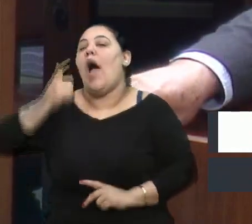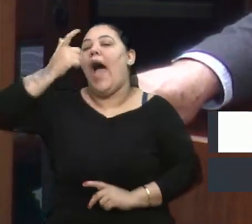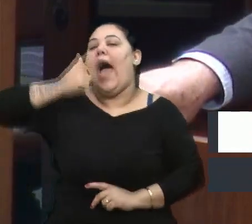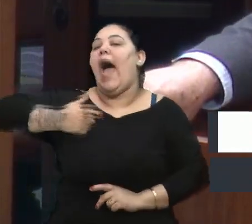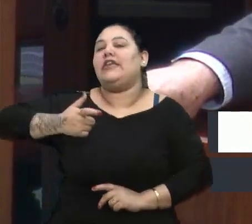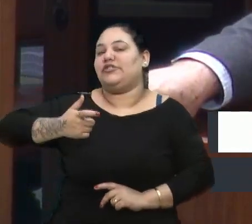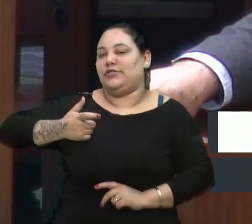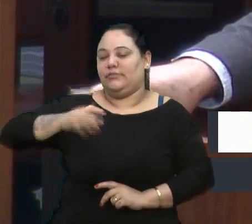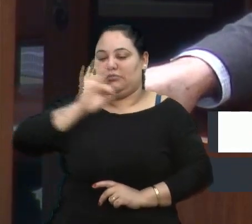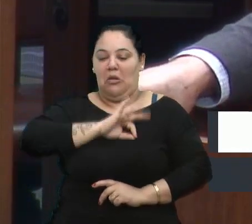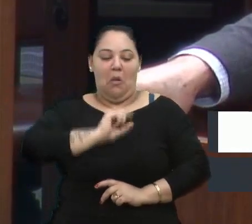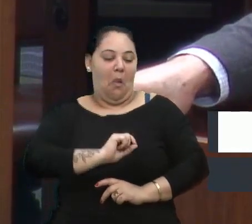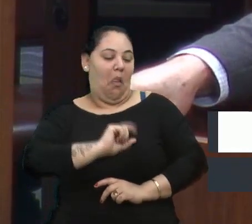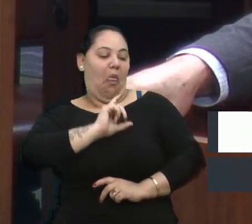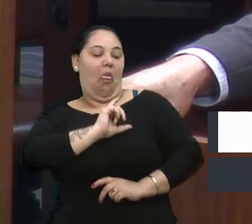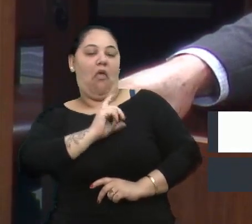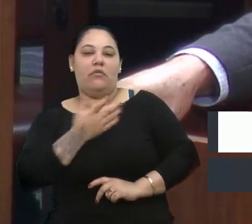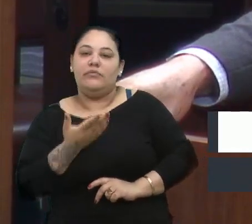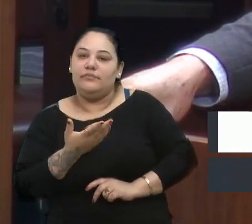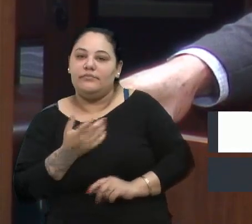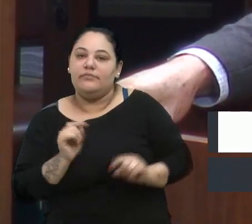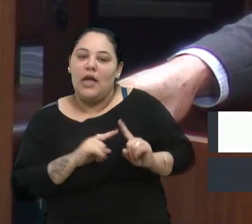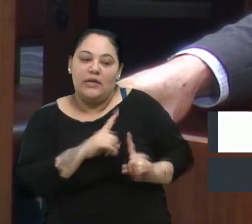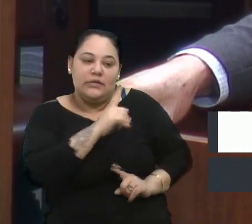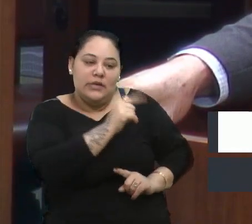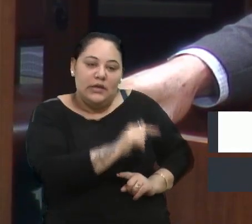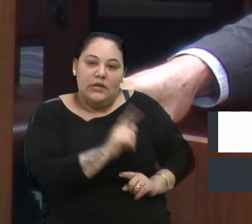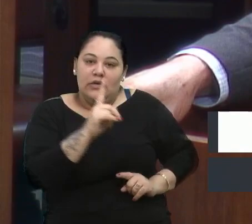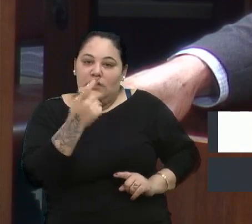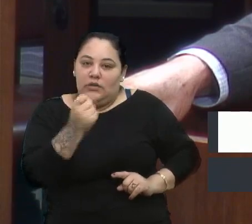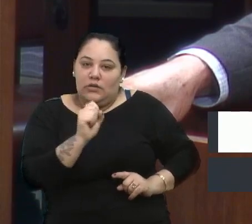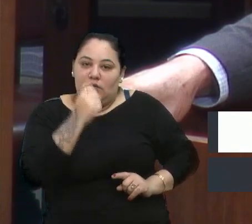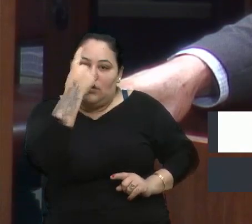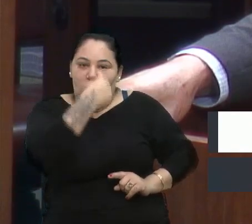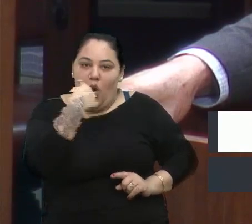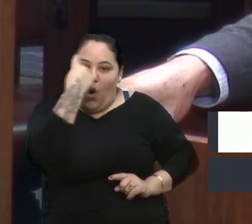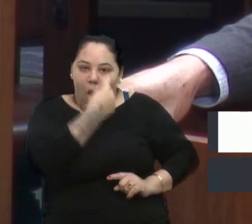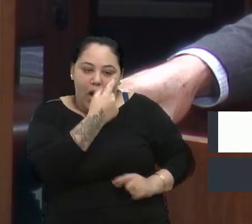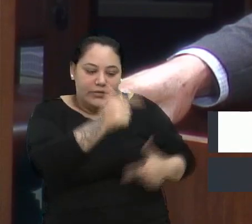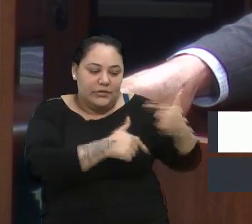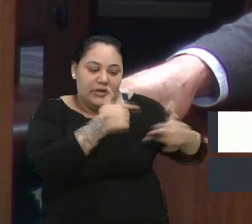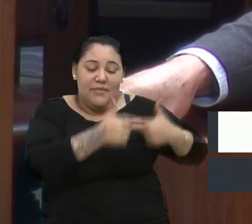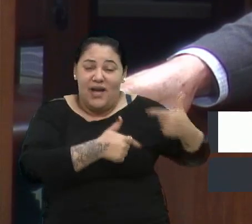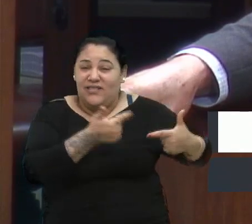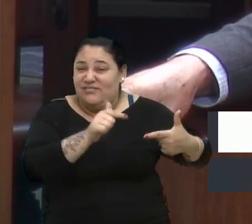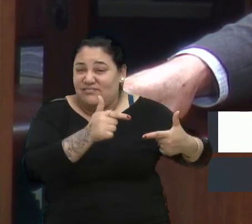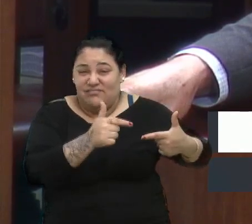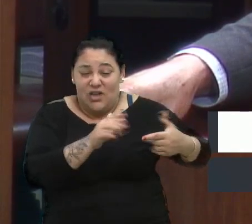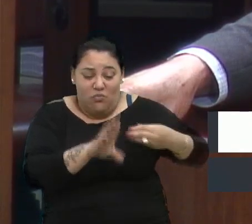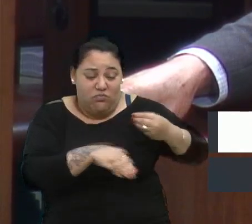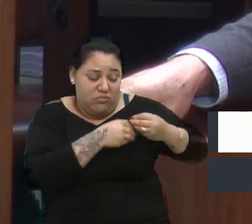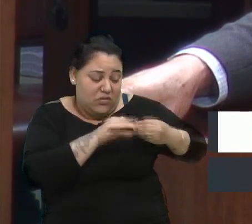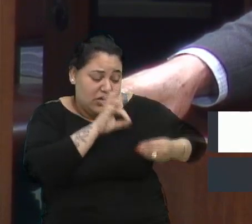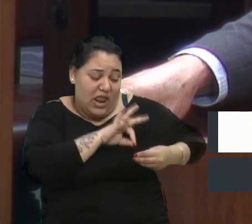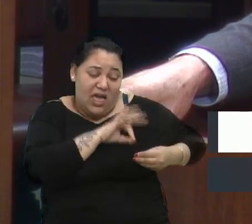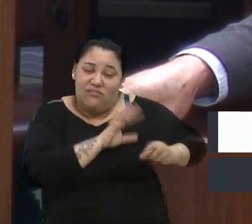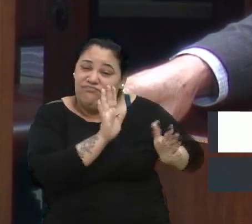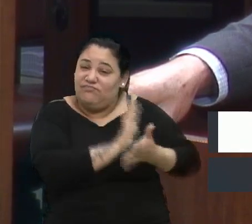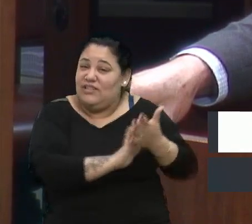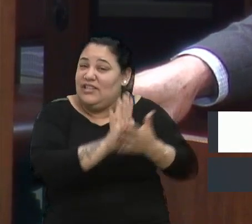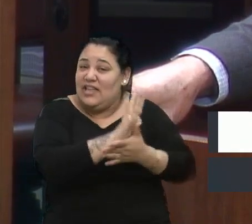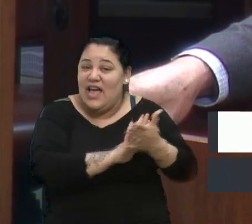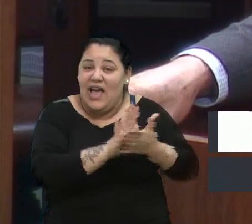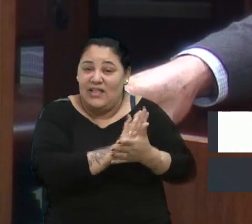vê 17, 18 horas de trabalho, embaixo da chuva, não tem periculosidade, não tem insalubridade, quando